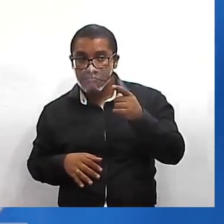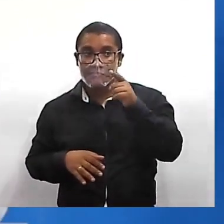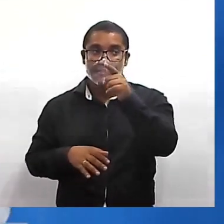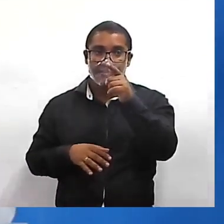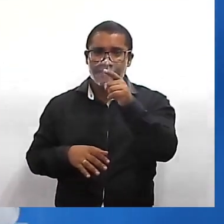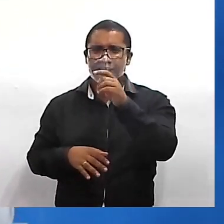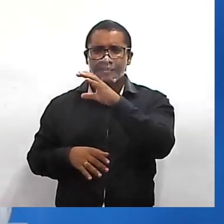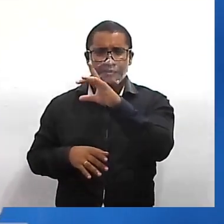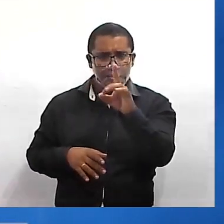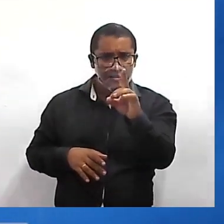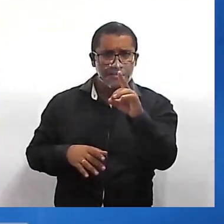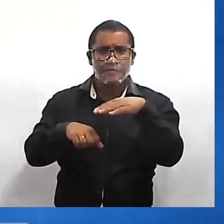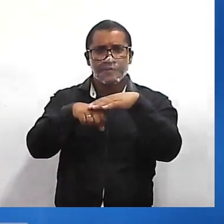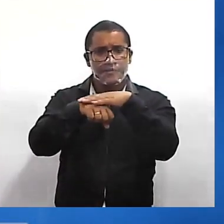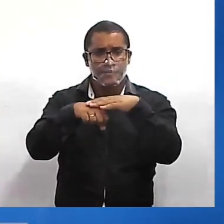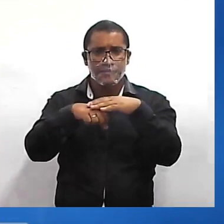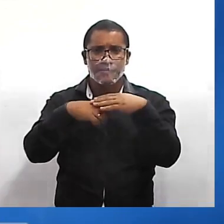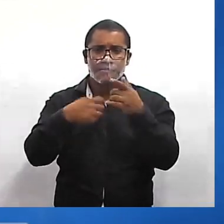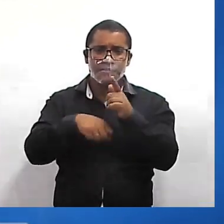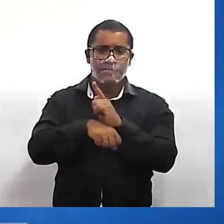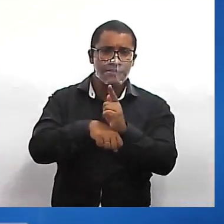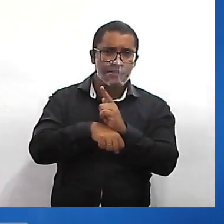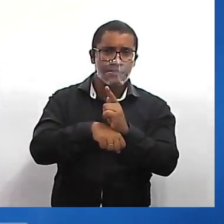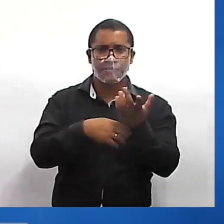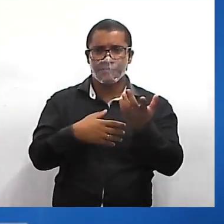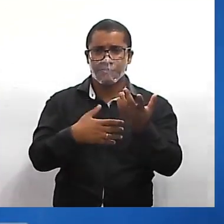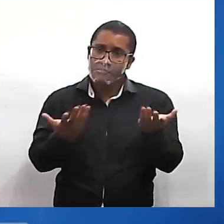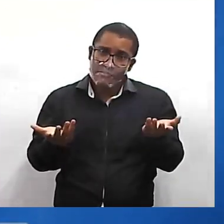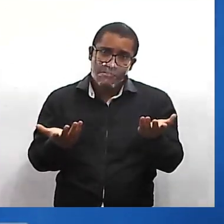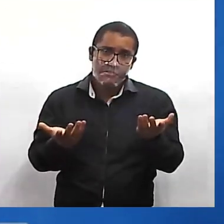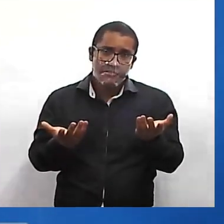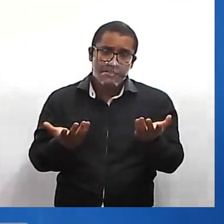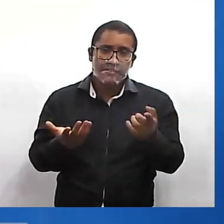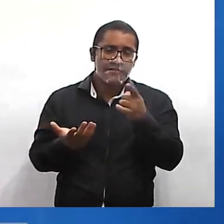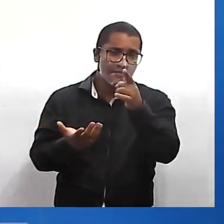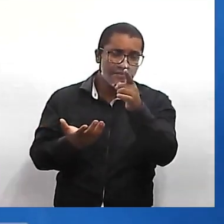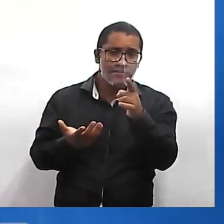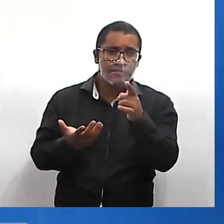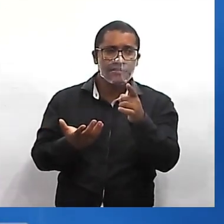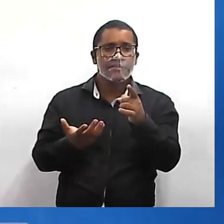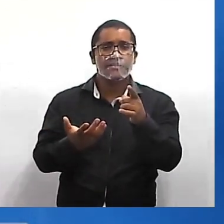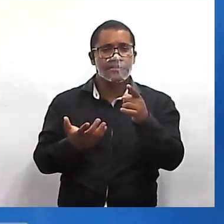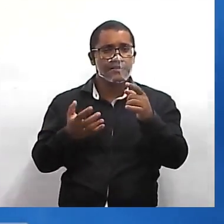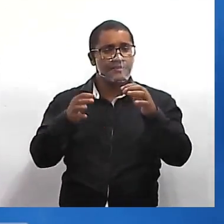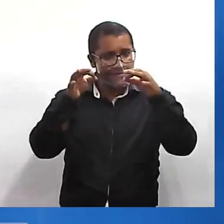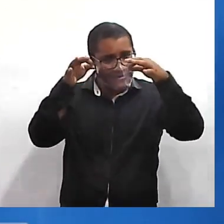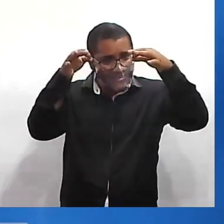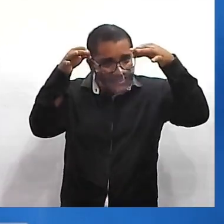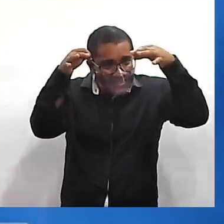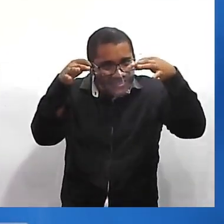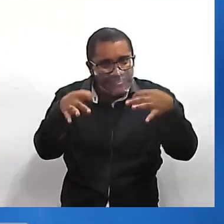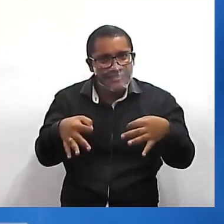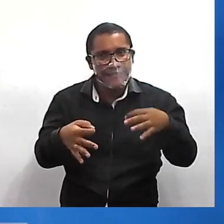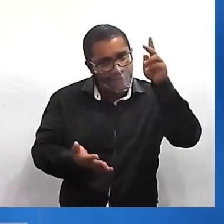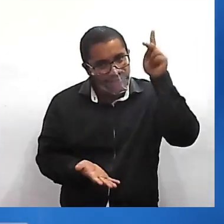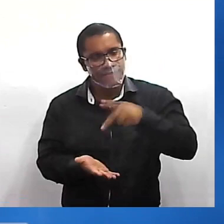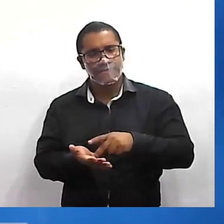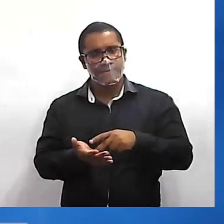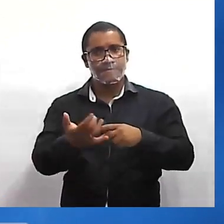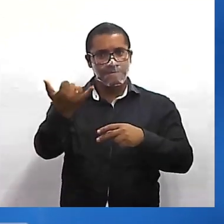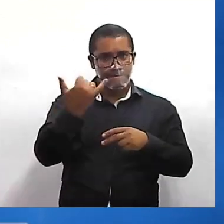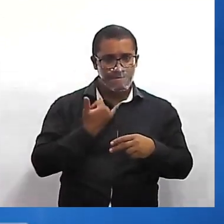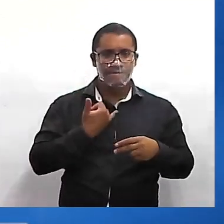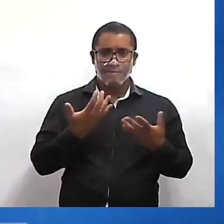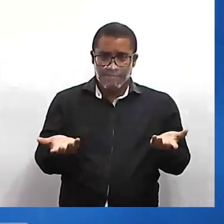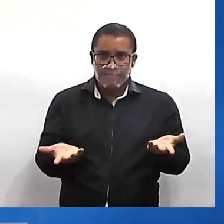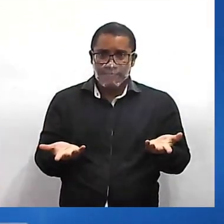meu coordenador, com o meu gerente, com o meu gestor, né? Para que eu possa ter, de fato, a informação verídica, a informação